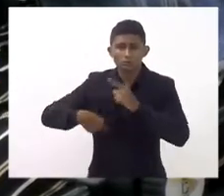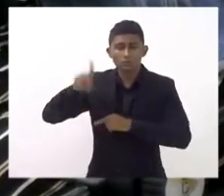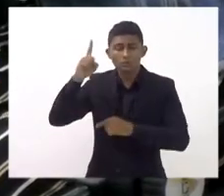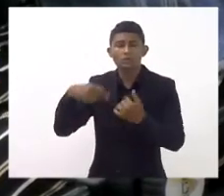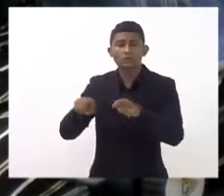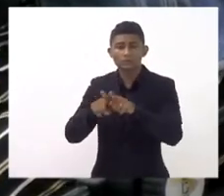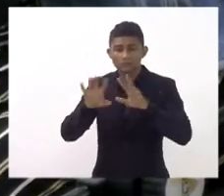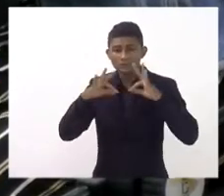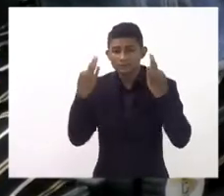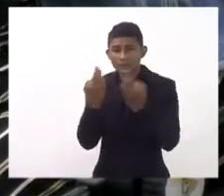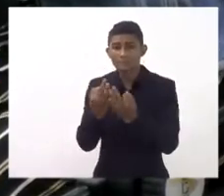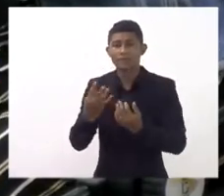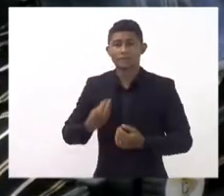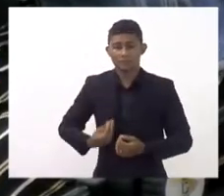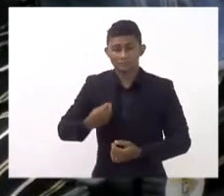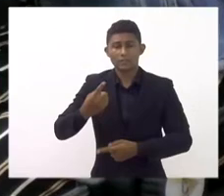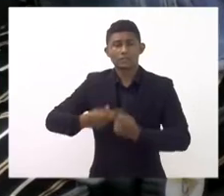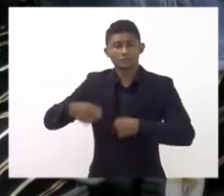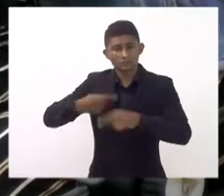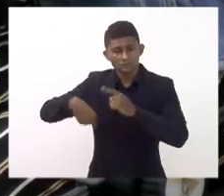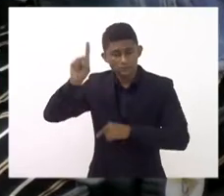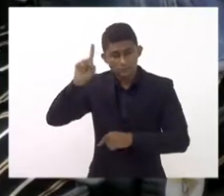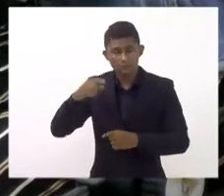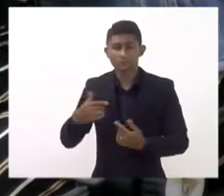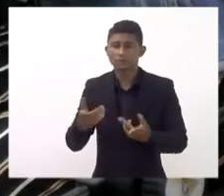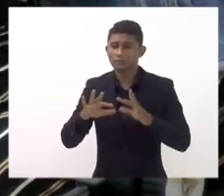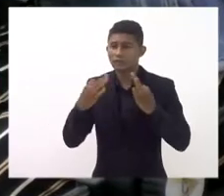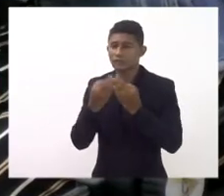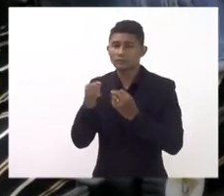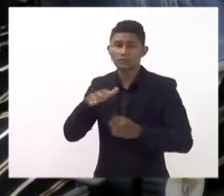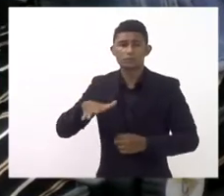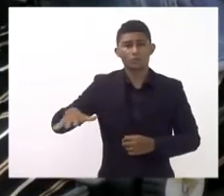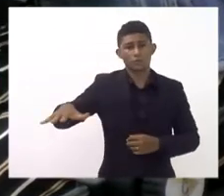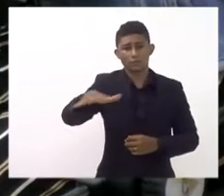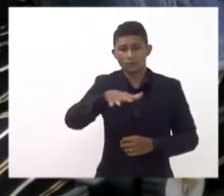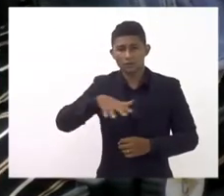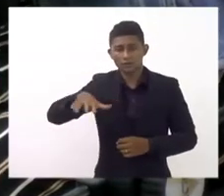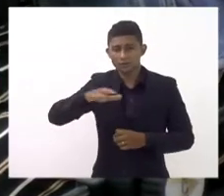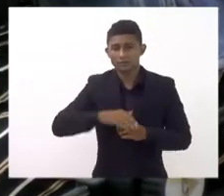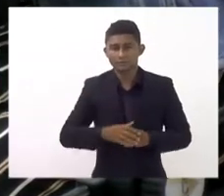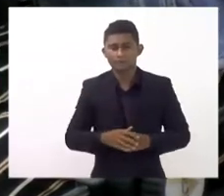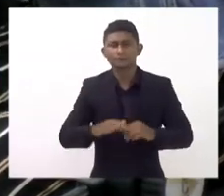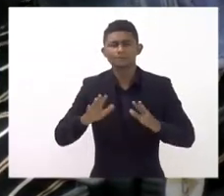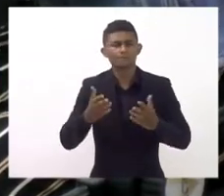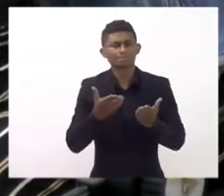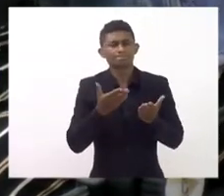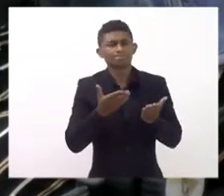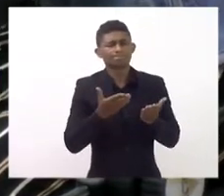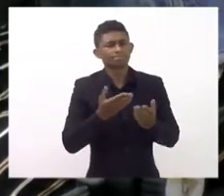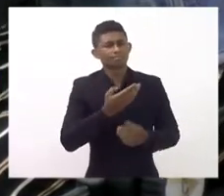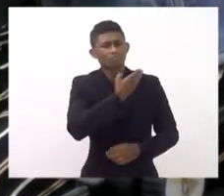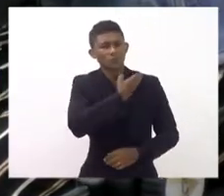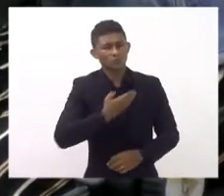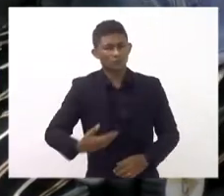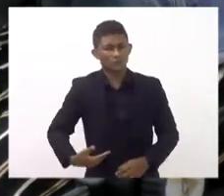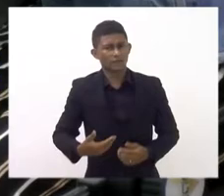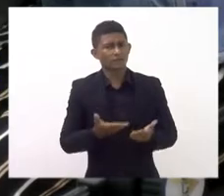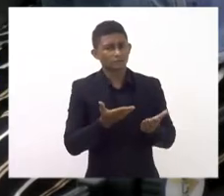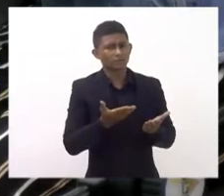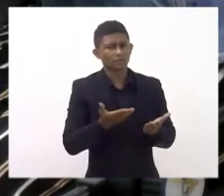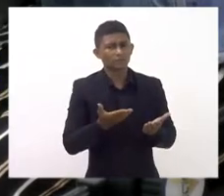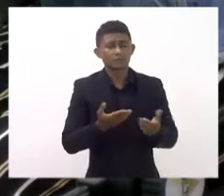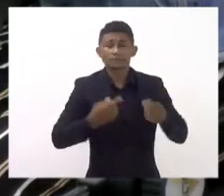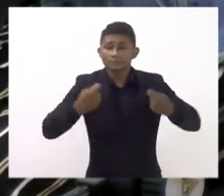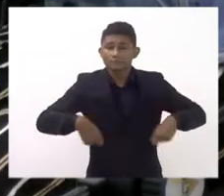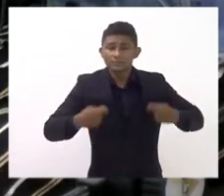e, consequentemente, de todo o entorno daquela família. Para o poder público, é a chance de qualificar